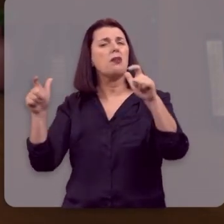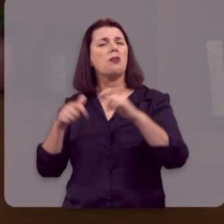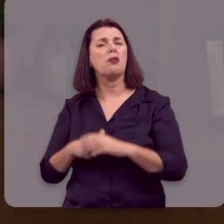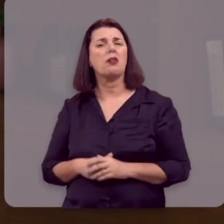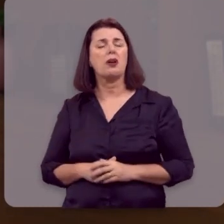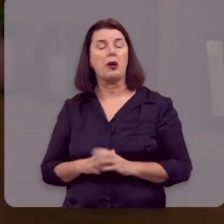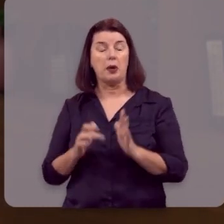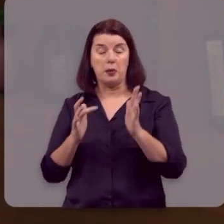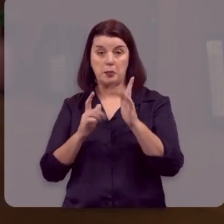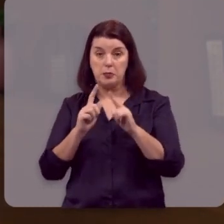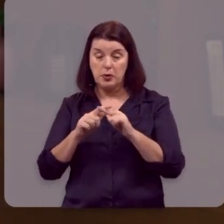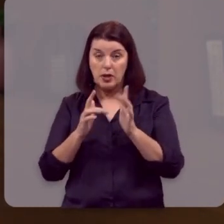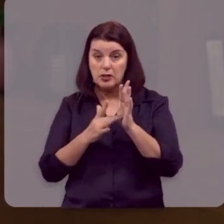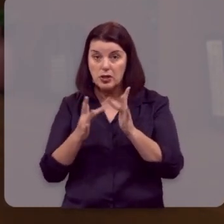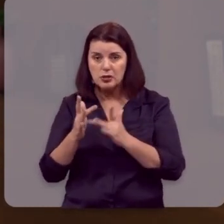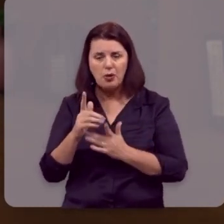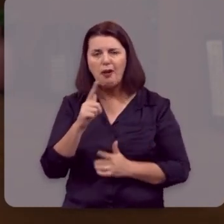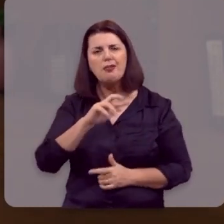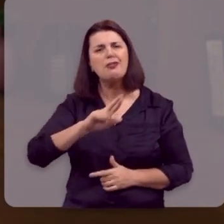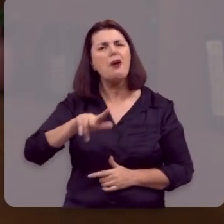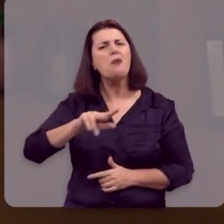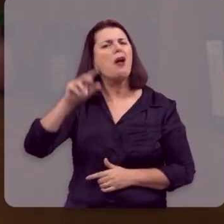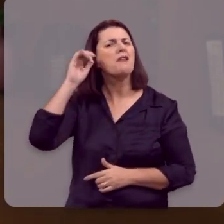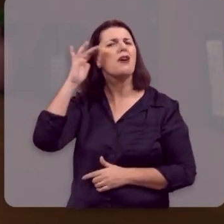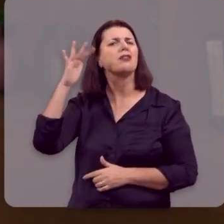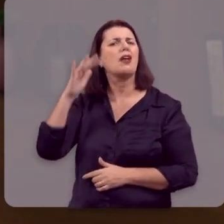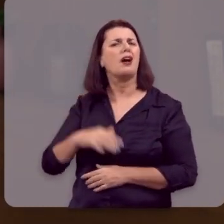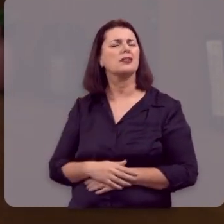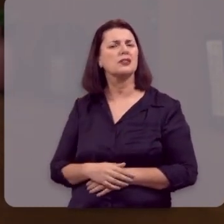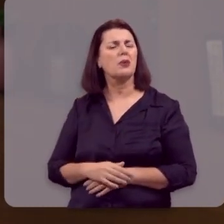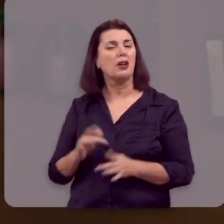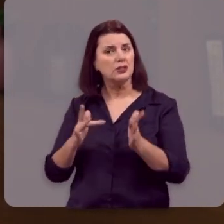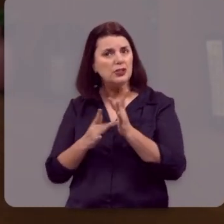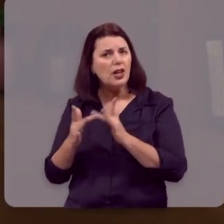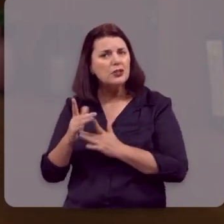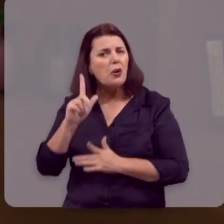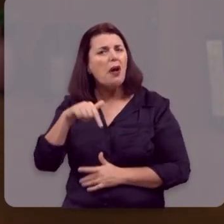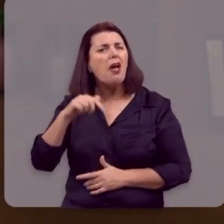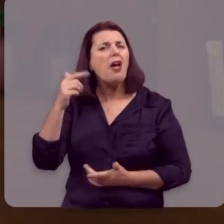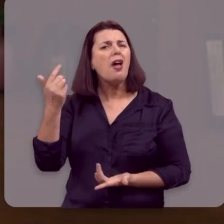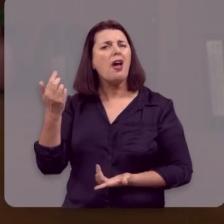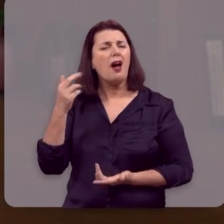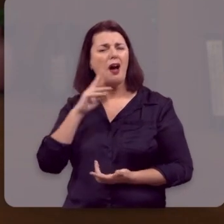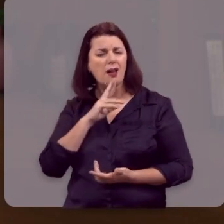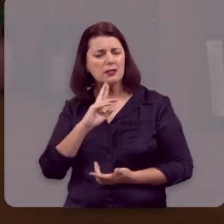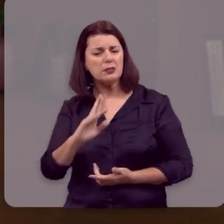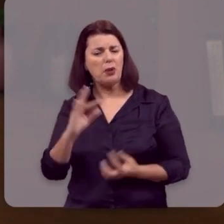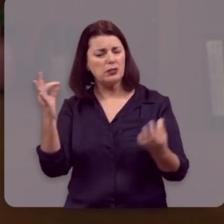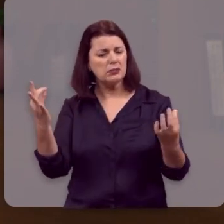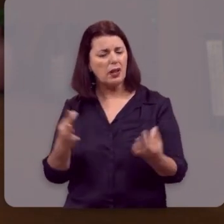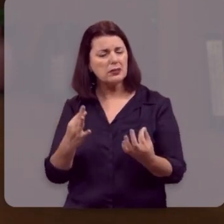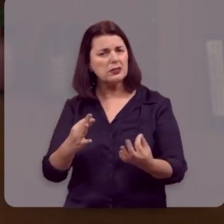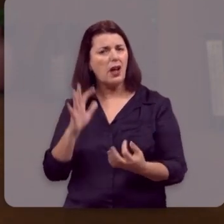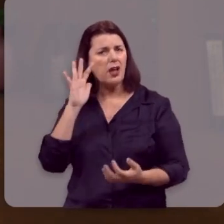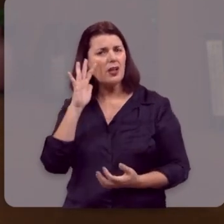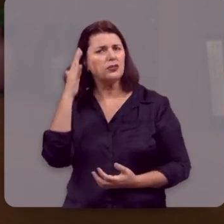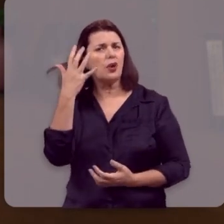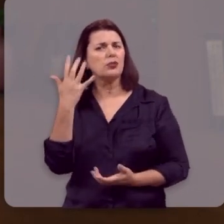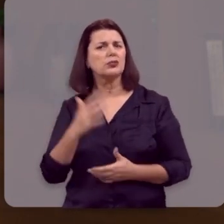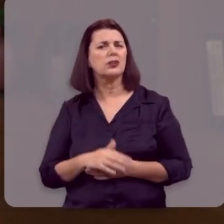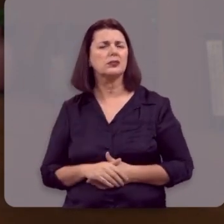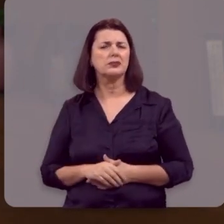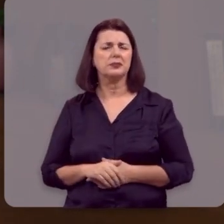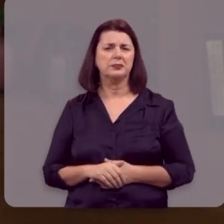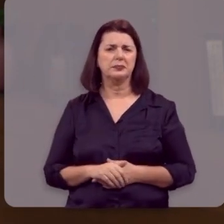Porque Jesus não era o fantasma que eles imaginavam. Jesus era aquele que traria a solução para o